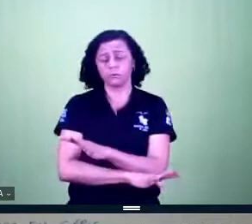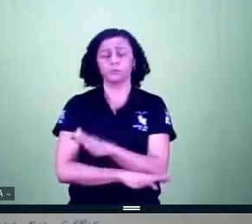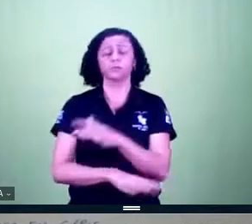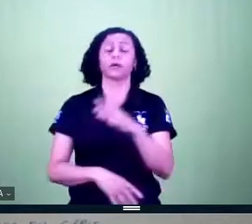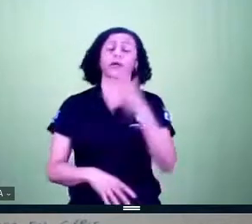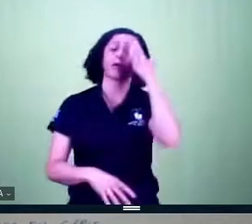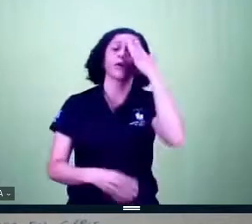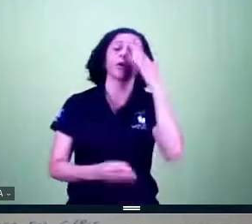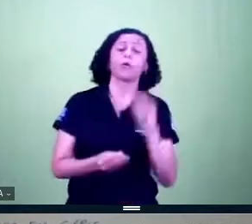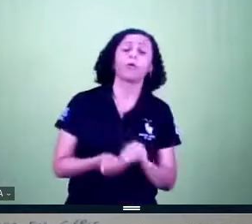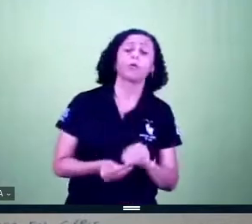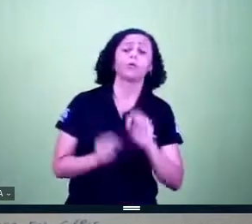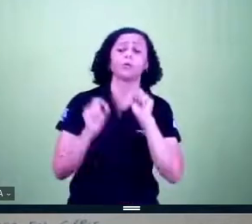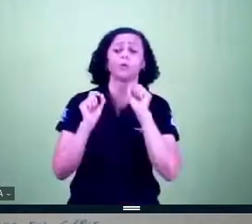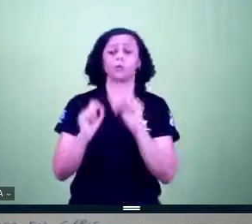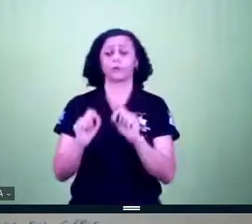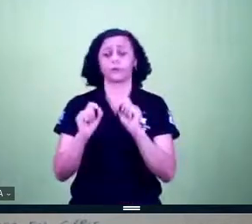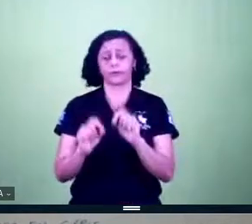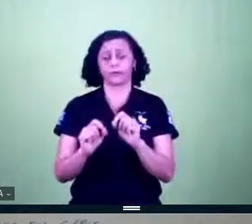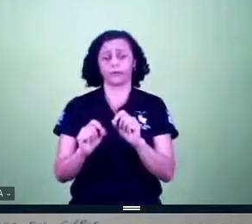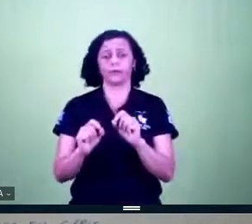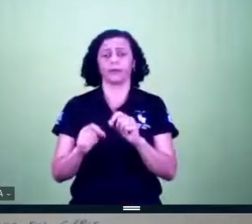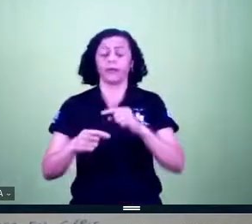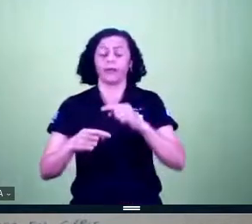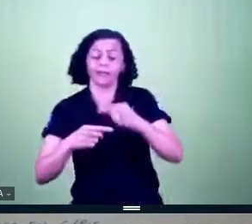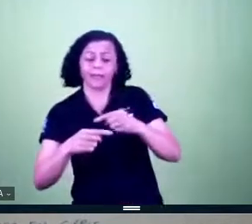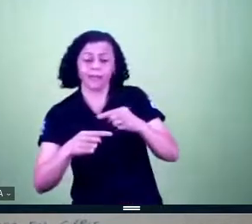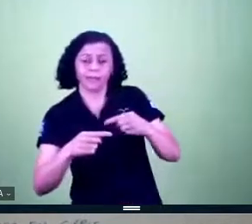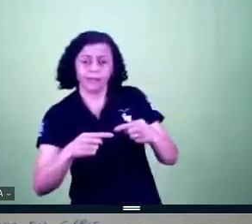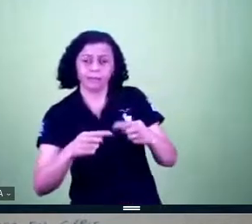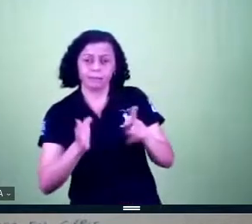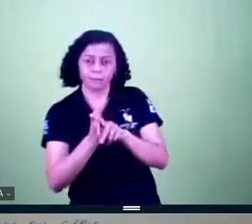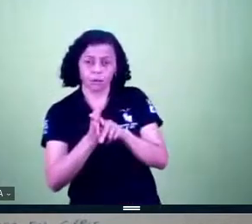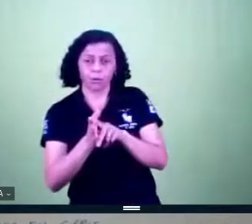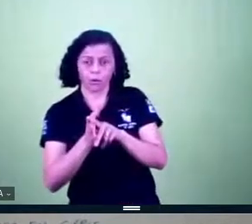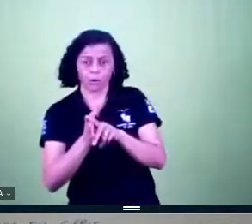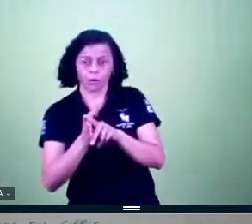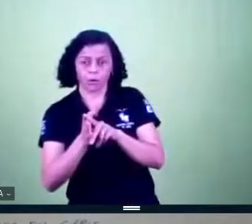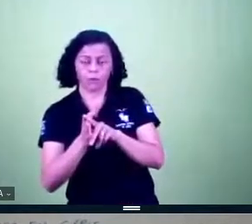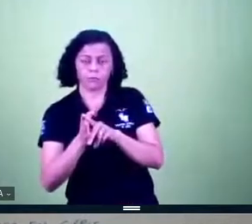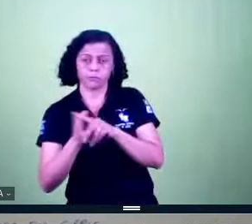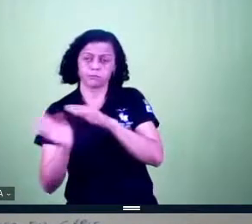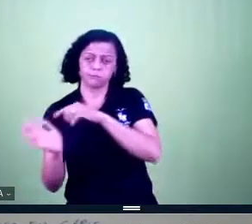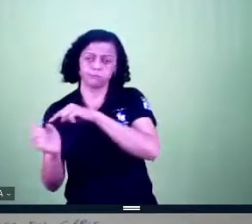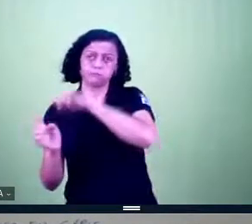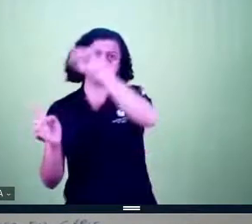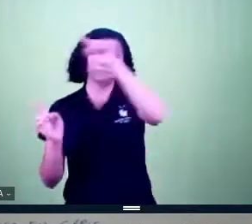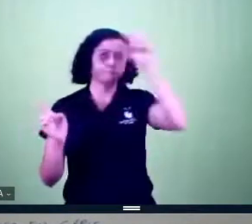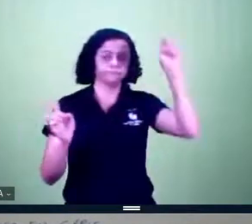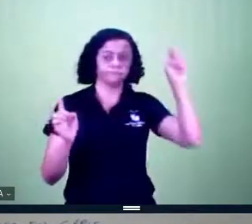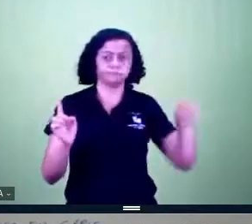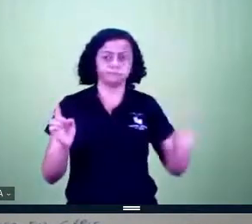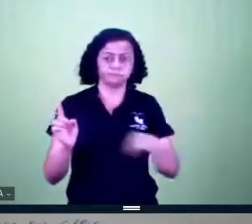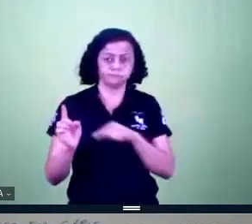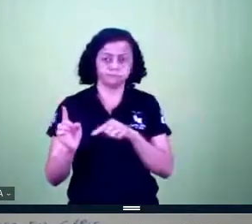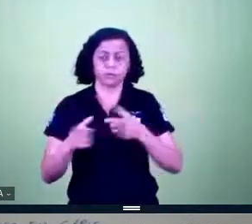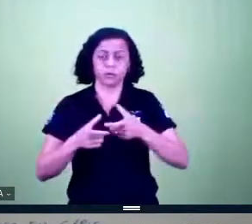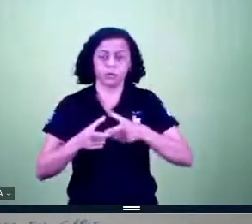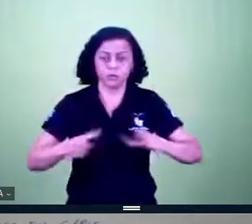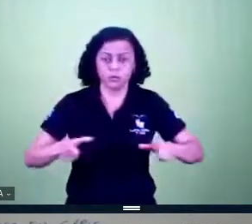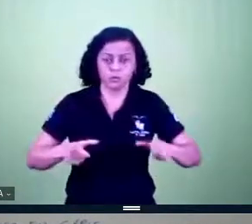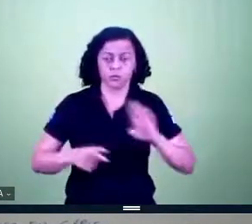conclusão que a minha resistência equivalente para um circuito série vai ser